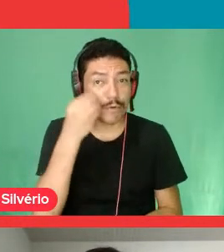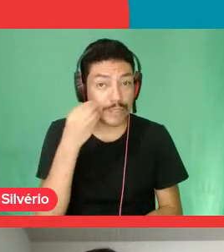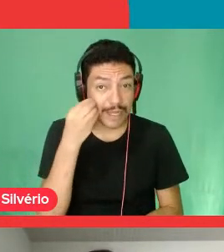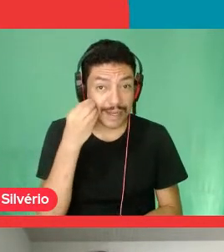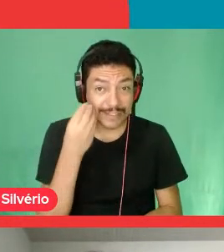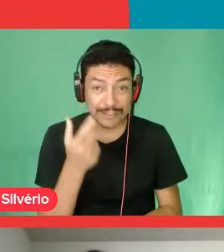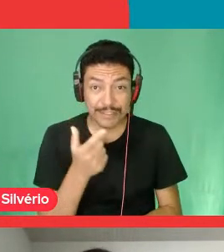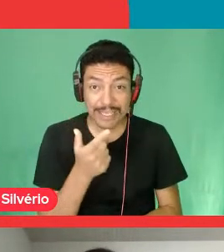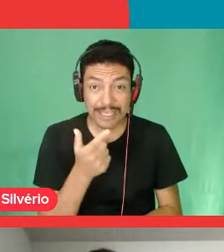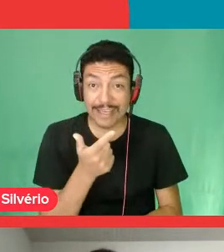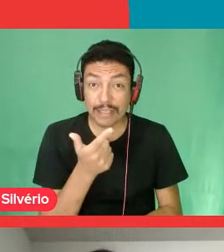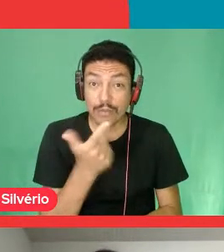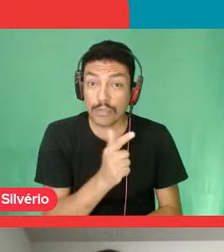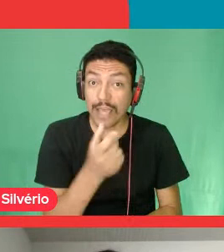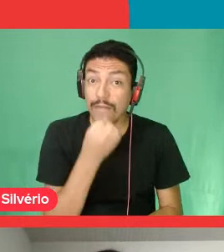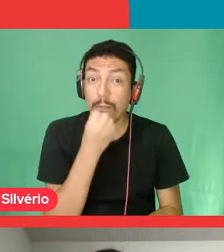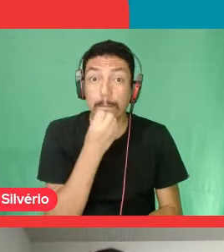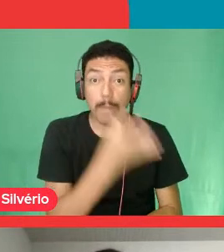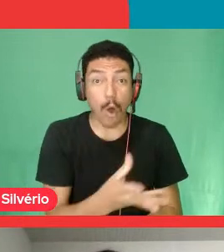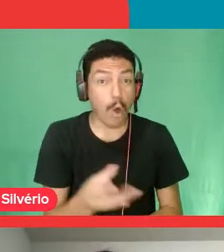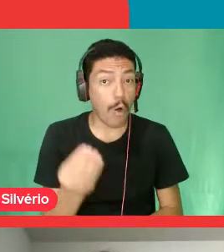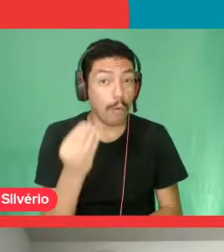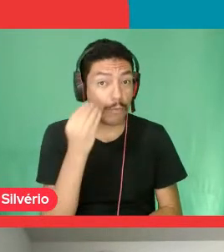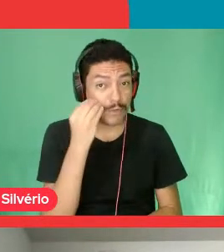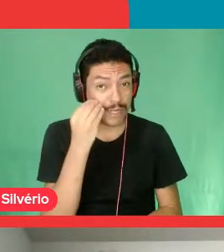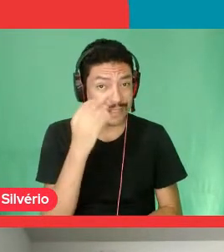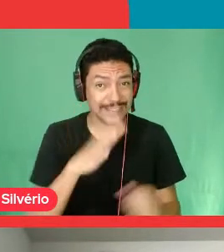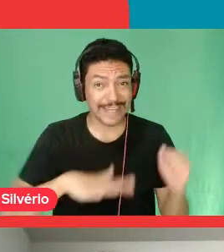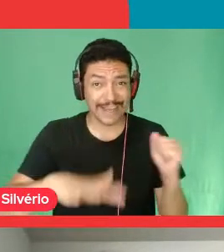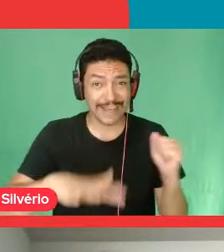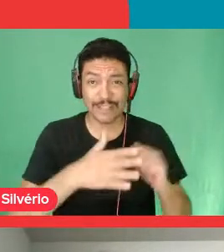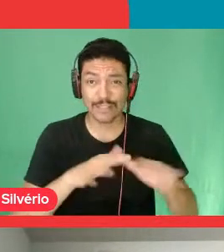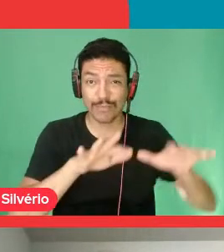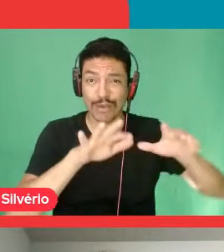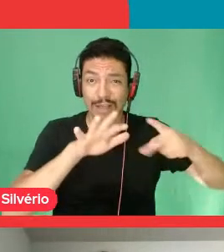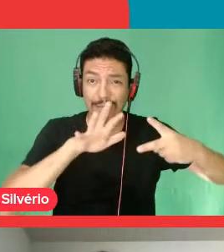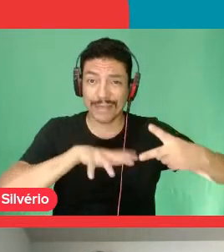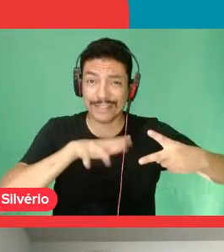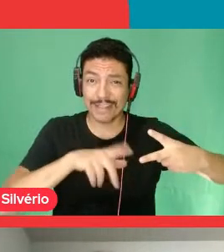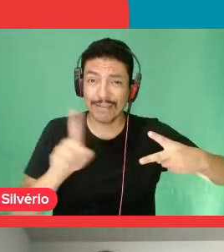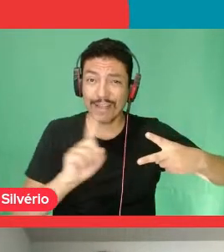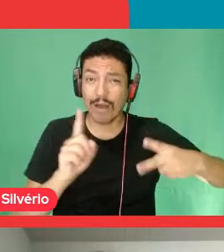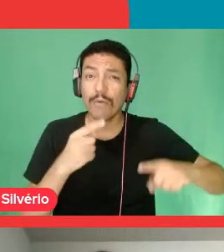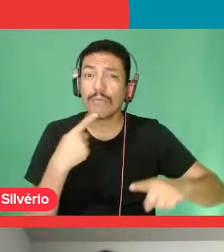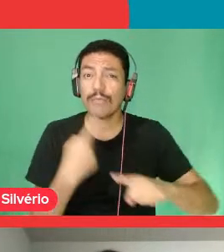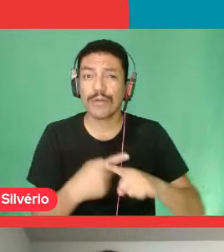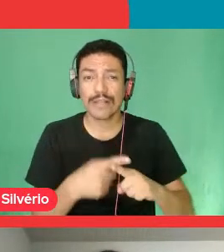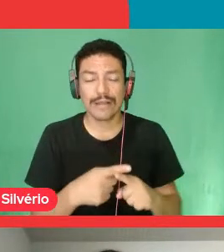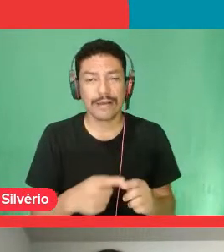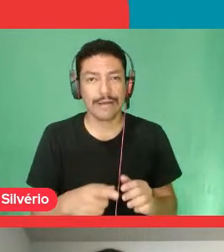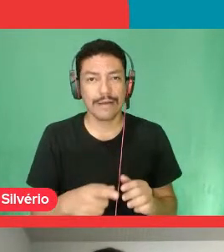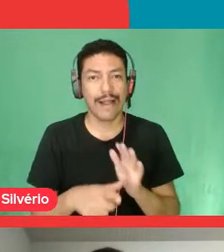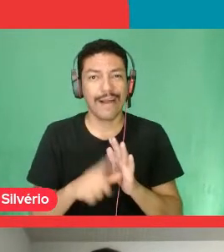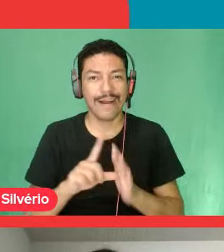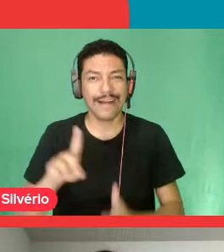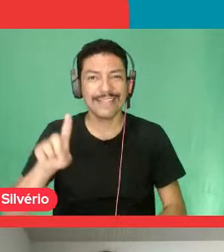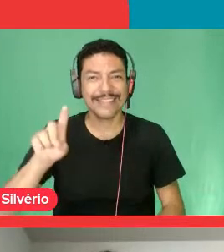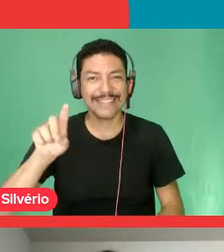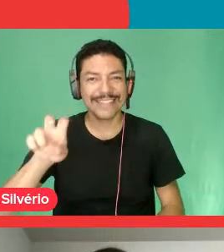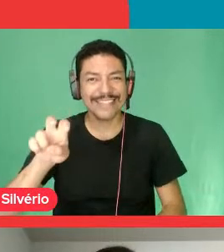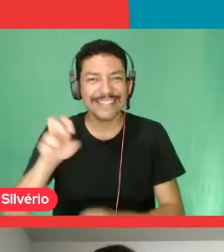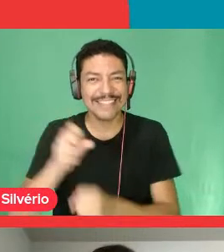tão boas assim na área de programação, porque há 15 anos atrás, mais ou